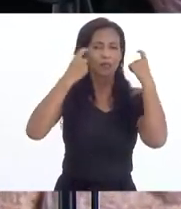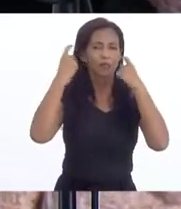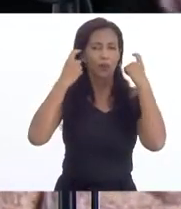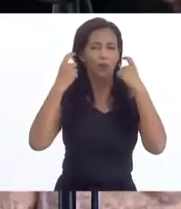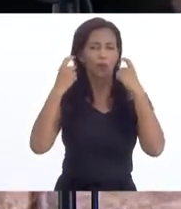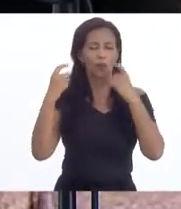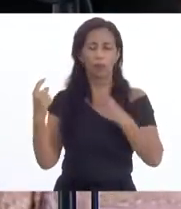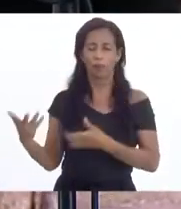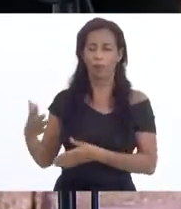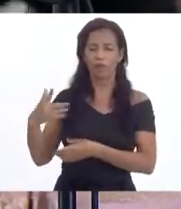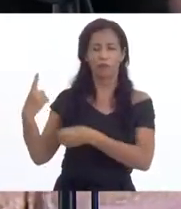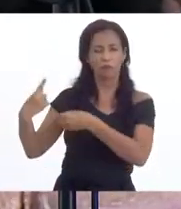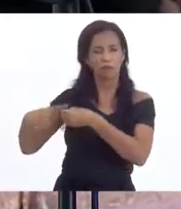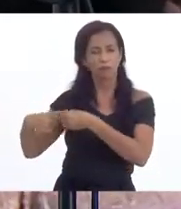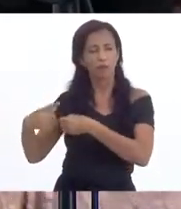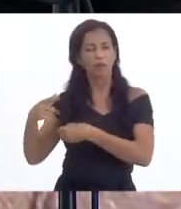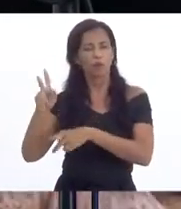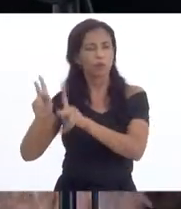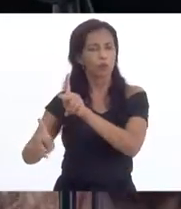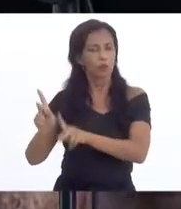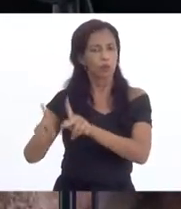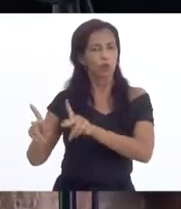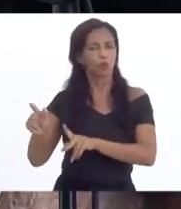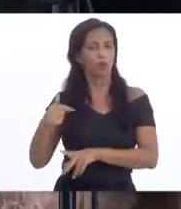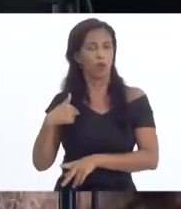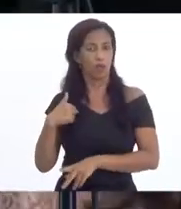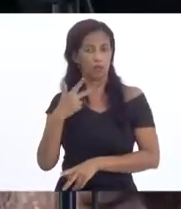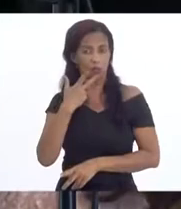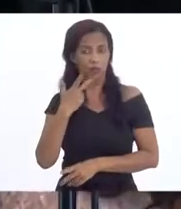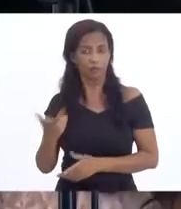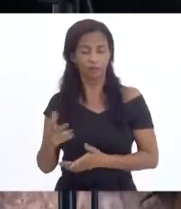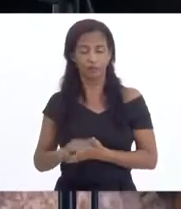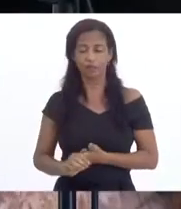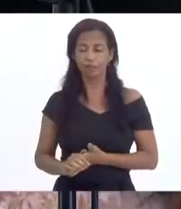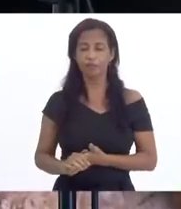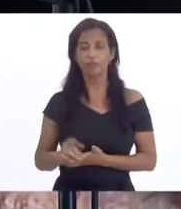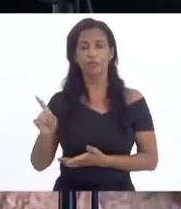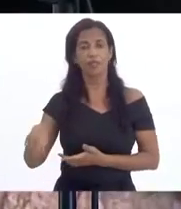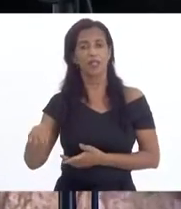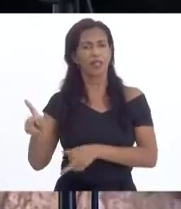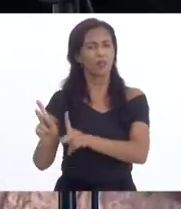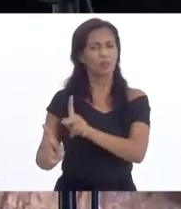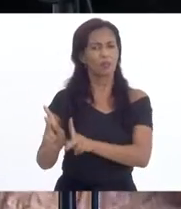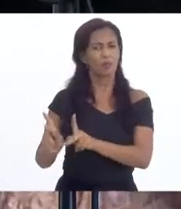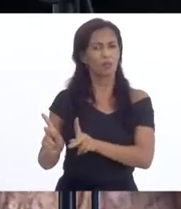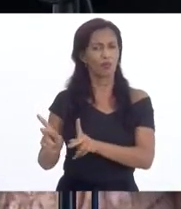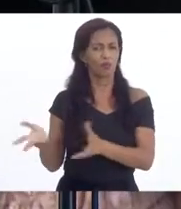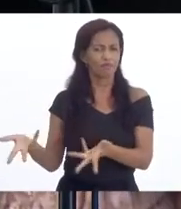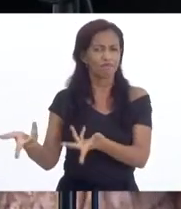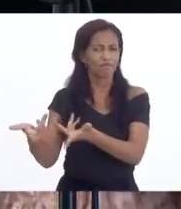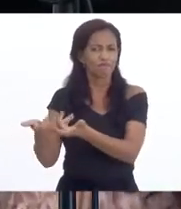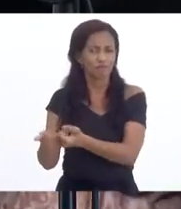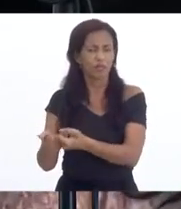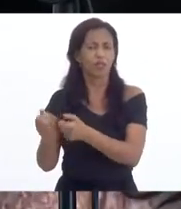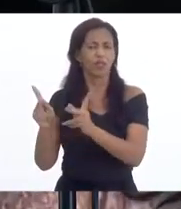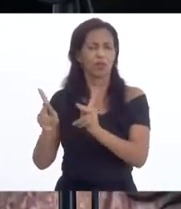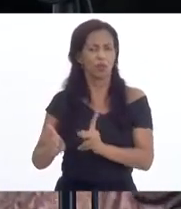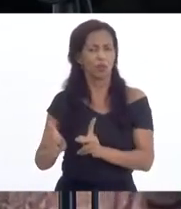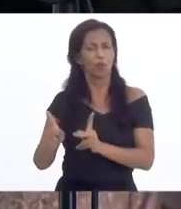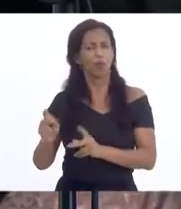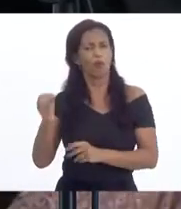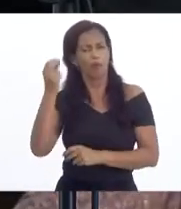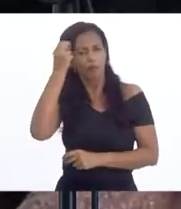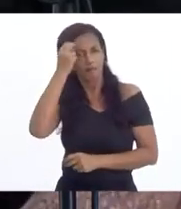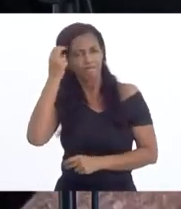são-joanenses, dos quais aqui eu faço um adendo, que é um povo excelente, um povo de grande